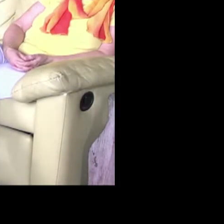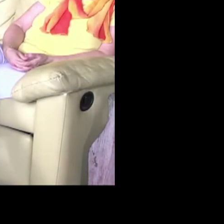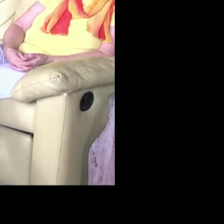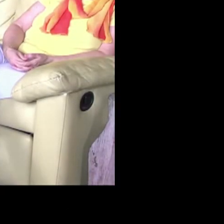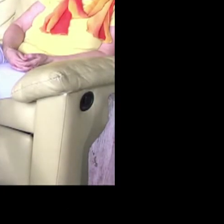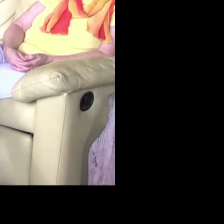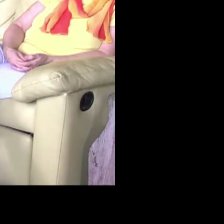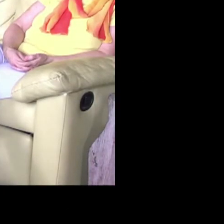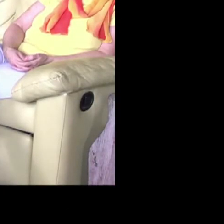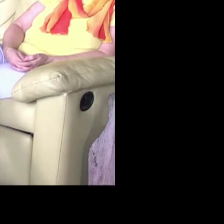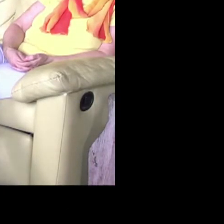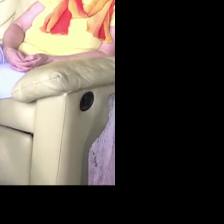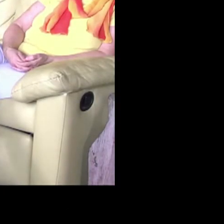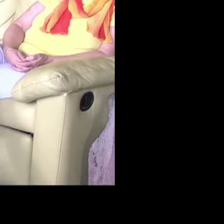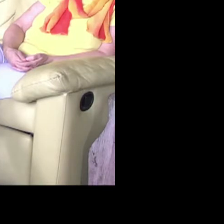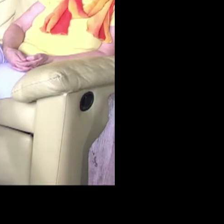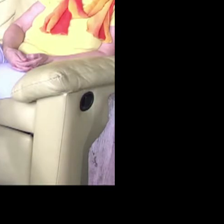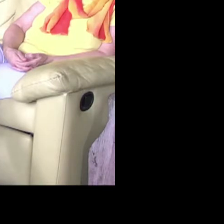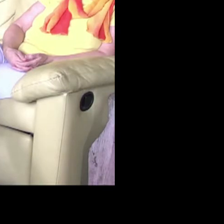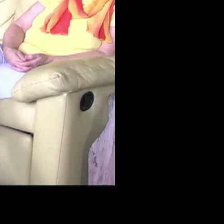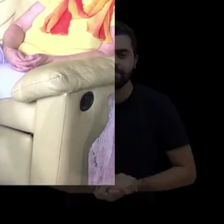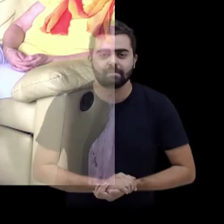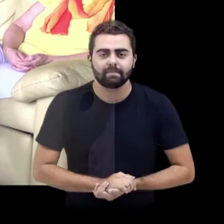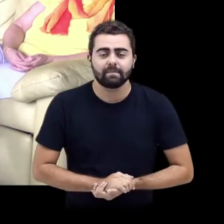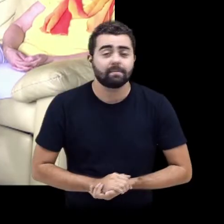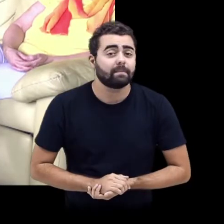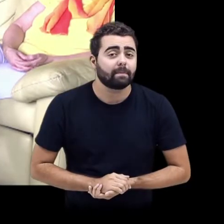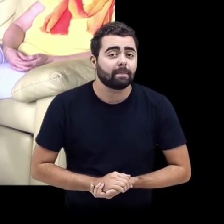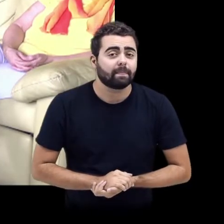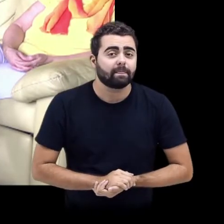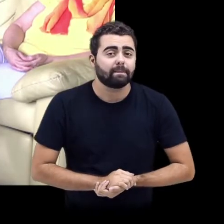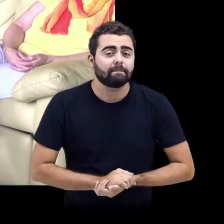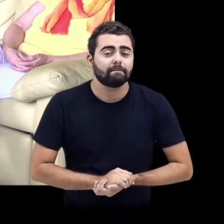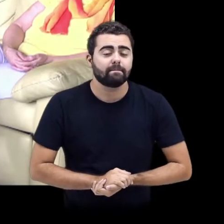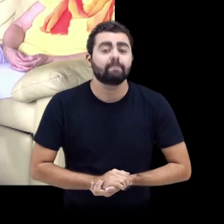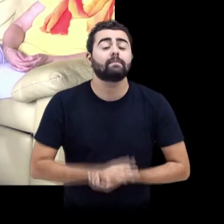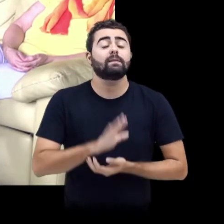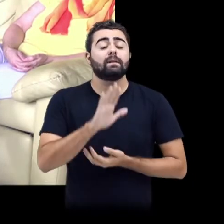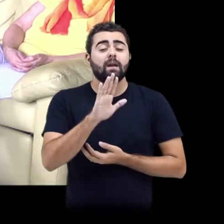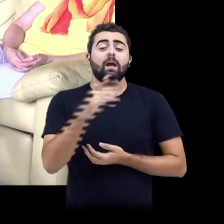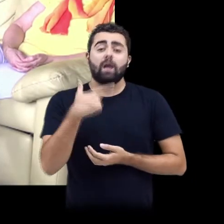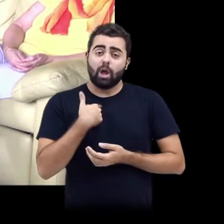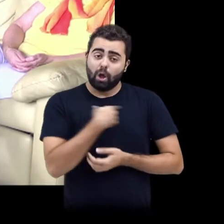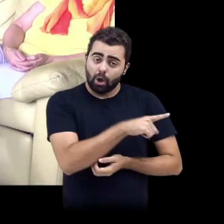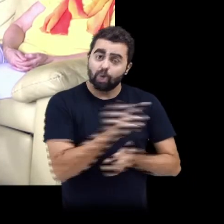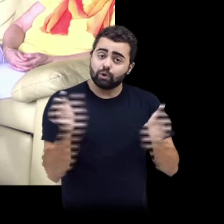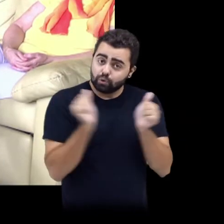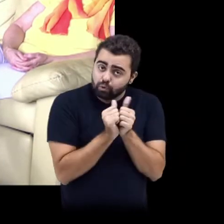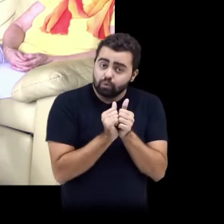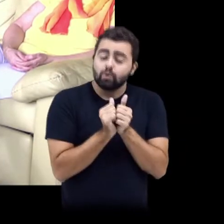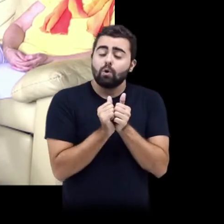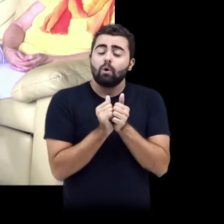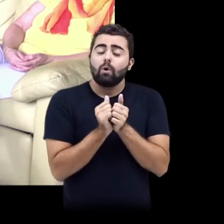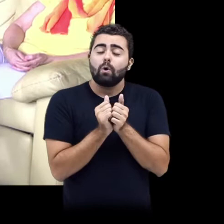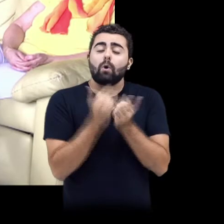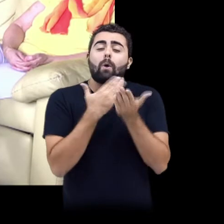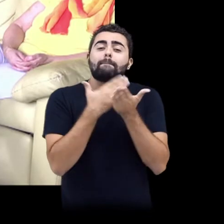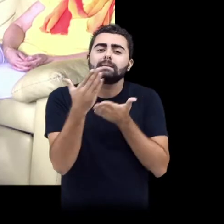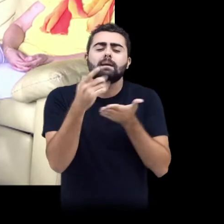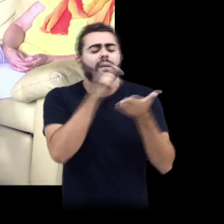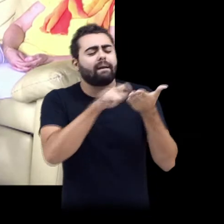Saiu assim. O segundo eu fiz com a música. Eu comecei a cantar e escrevi. É um